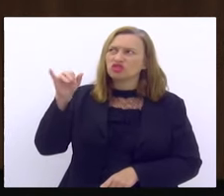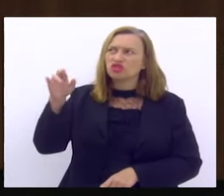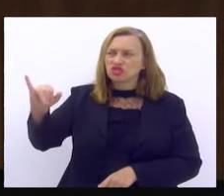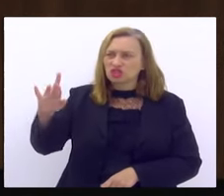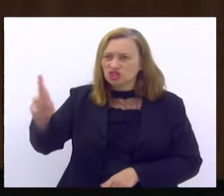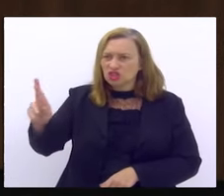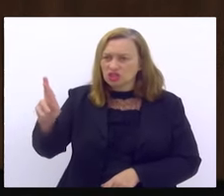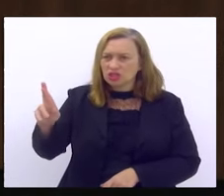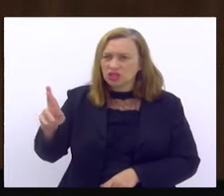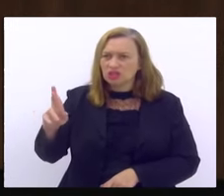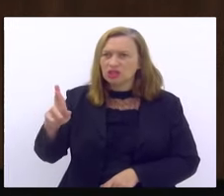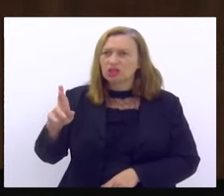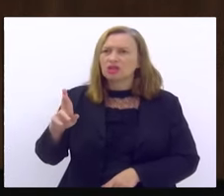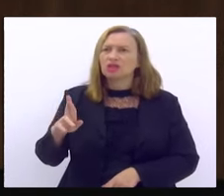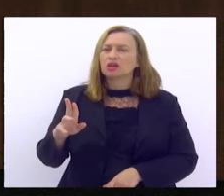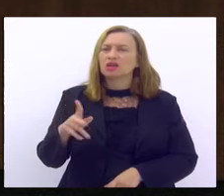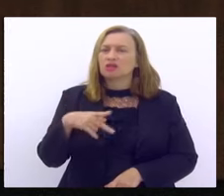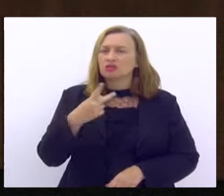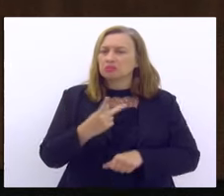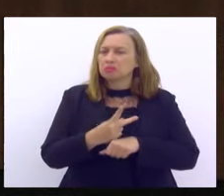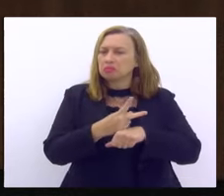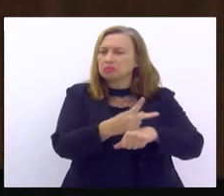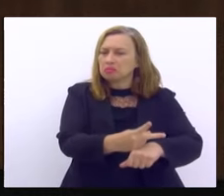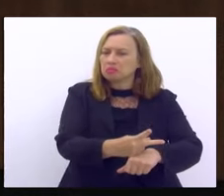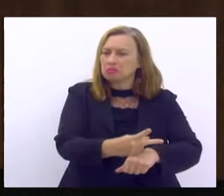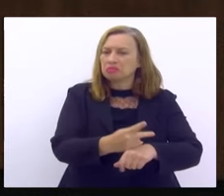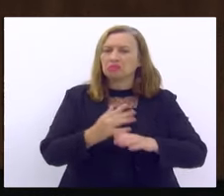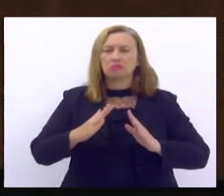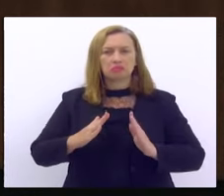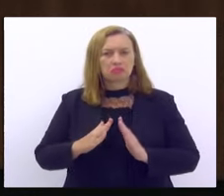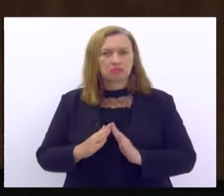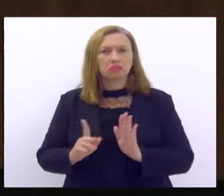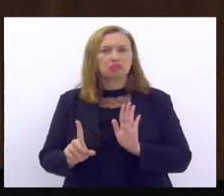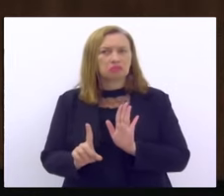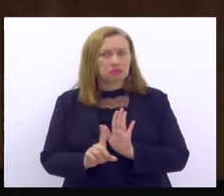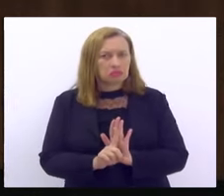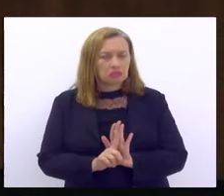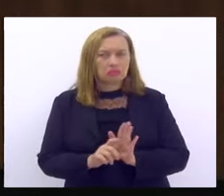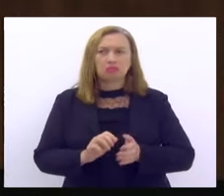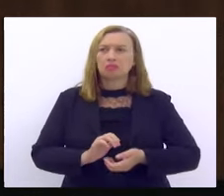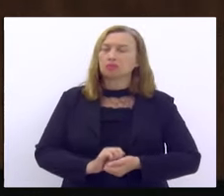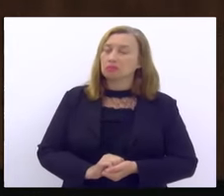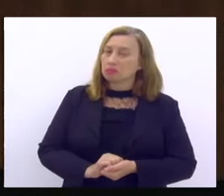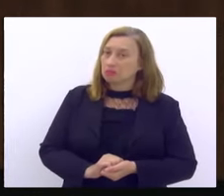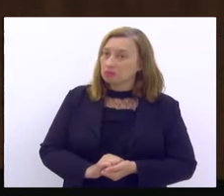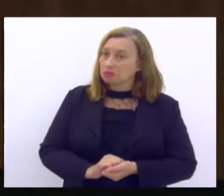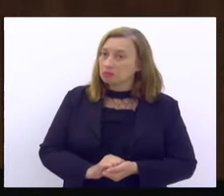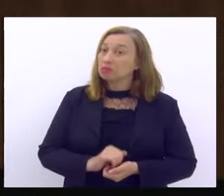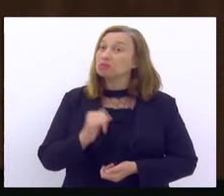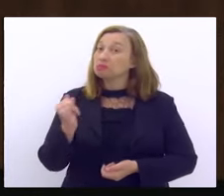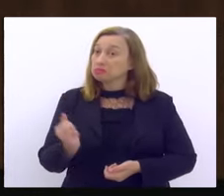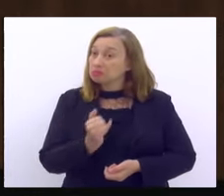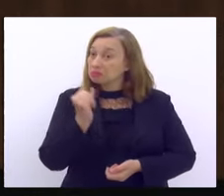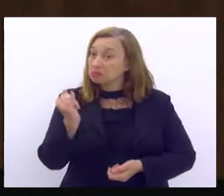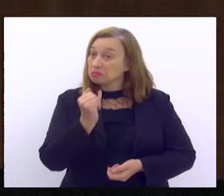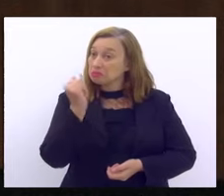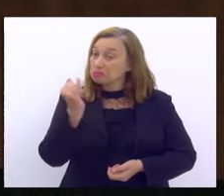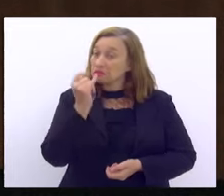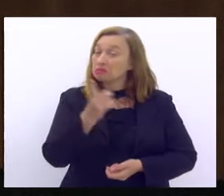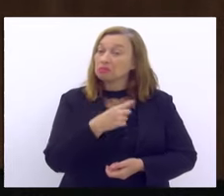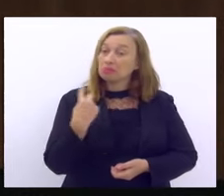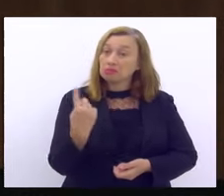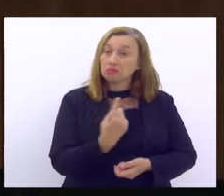dá nome a uma honraria dessa Casa Legislativa. Uma honraria muito importante que nós da